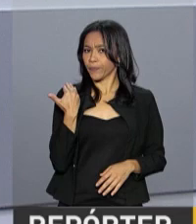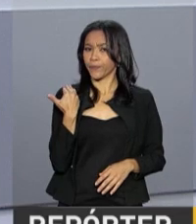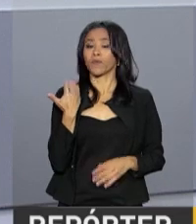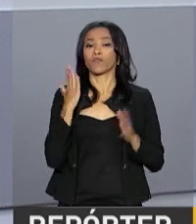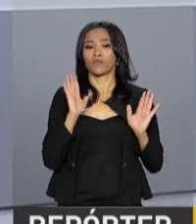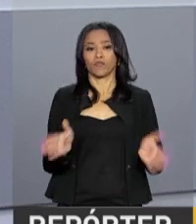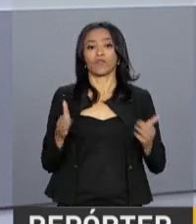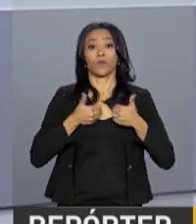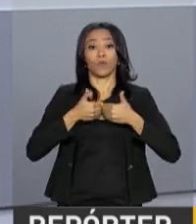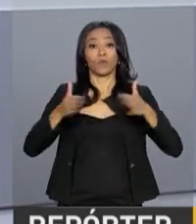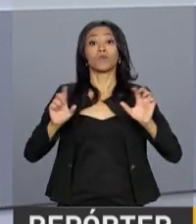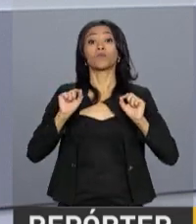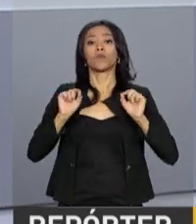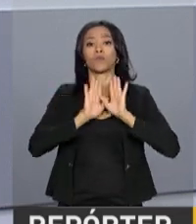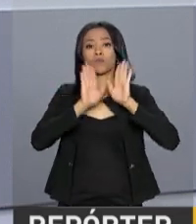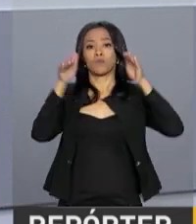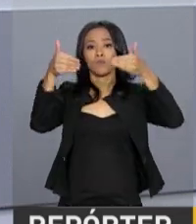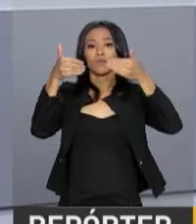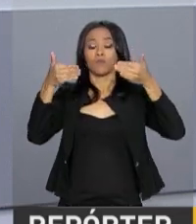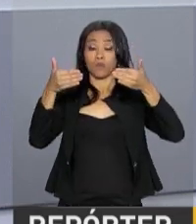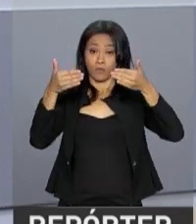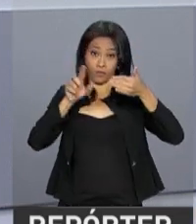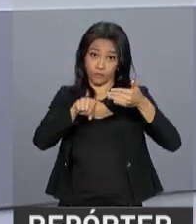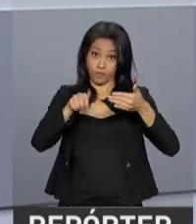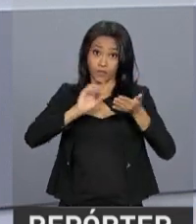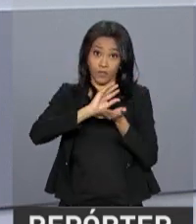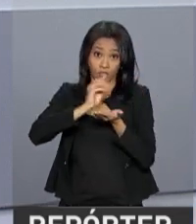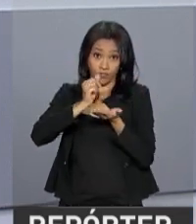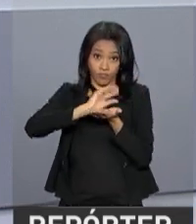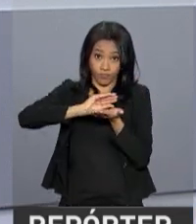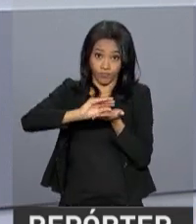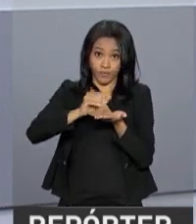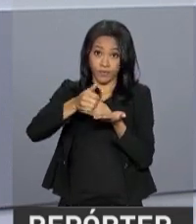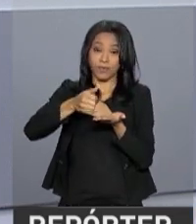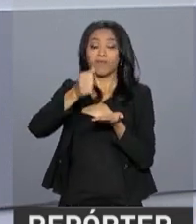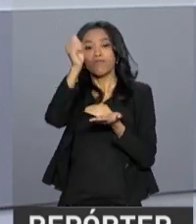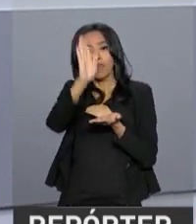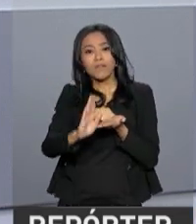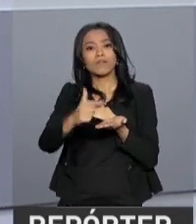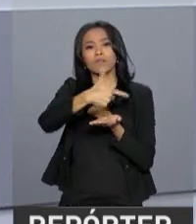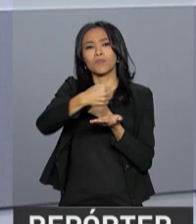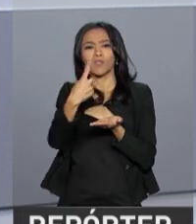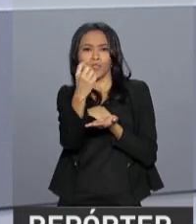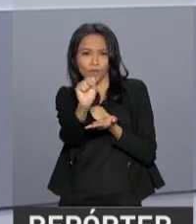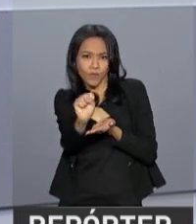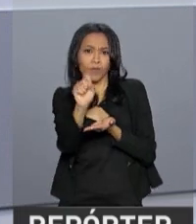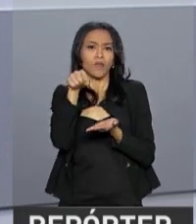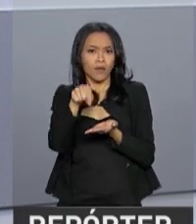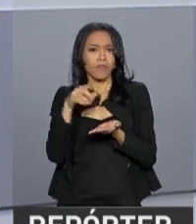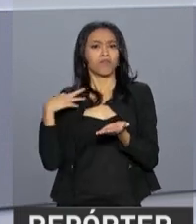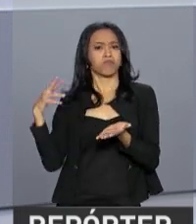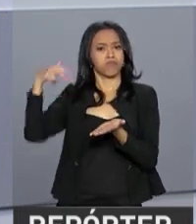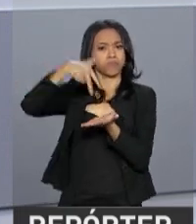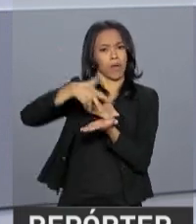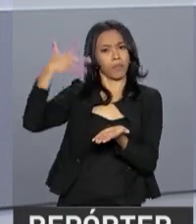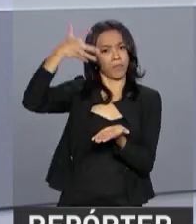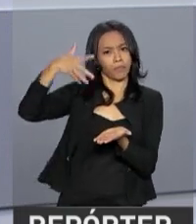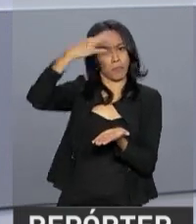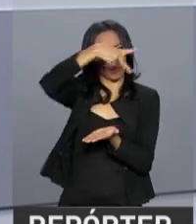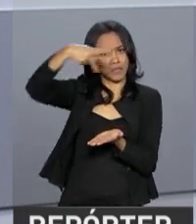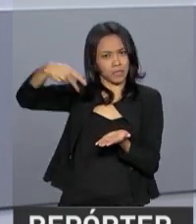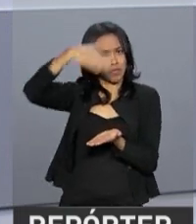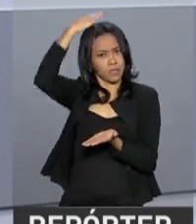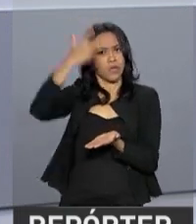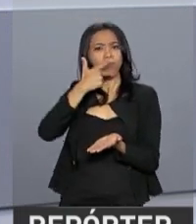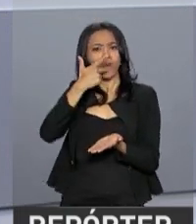são paulo o fórum de investimentos brasil 2018 o presidente michel temer discursou na abertura do evento e afirmou que o setor privado